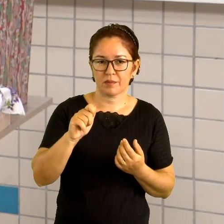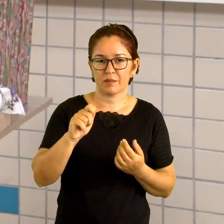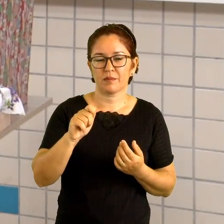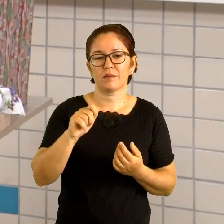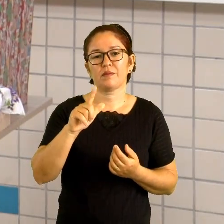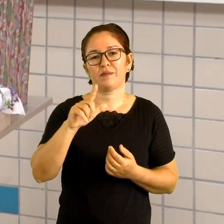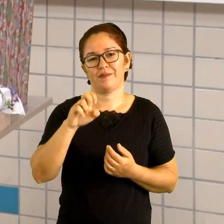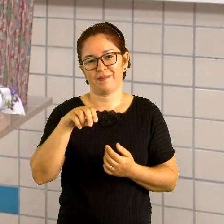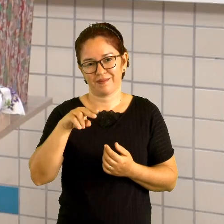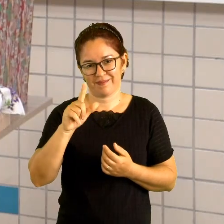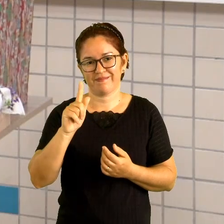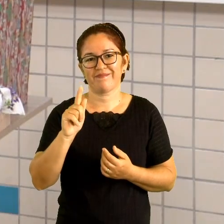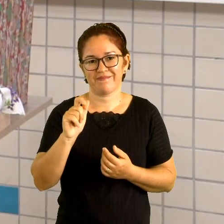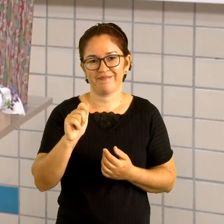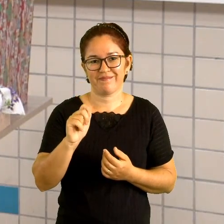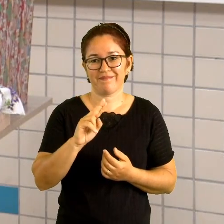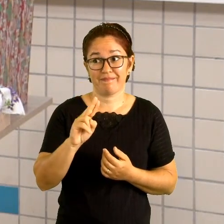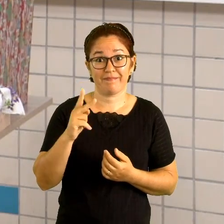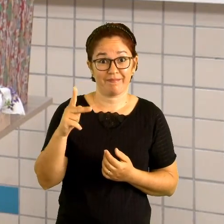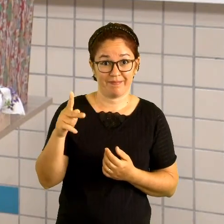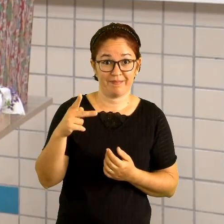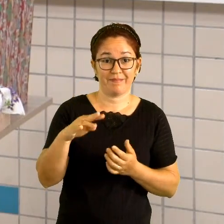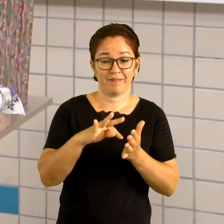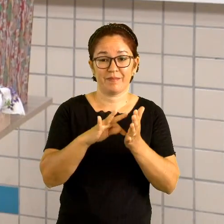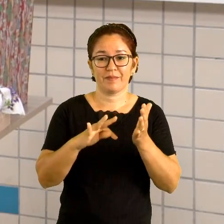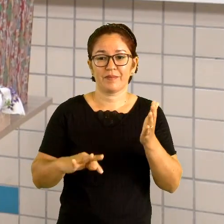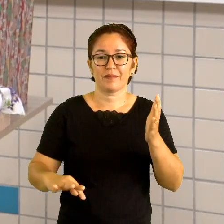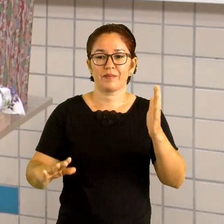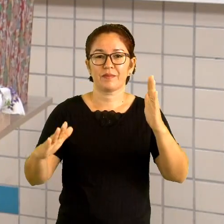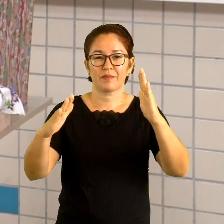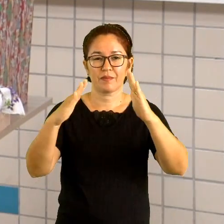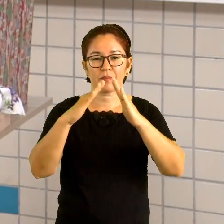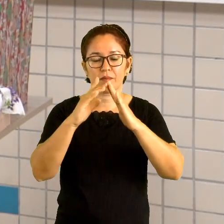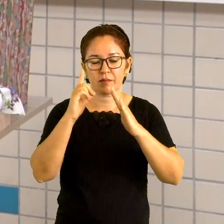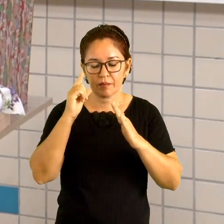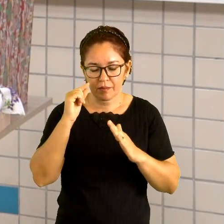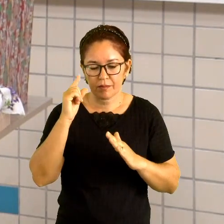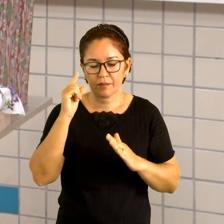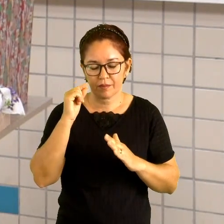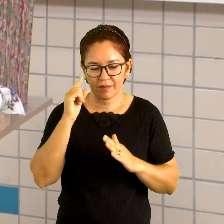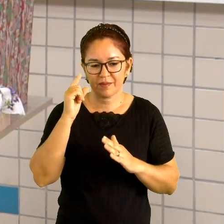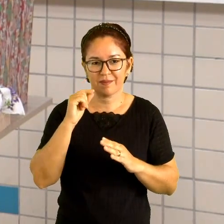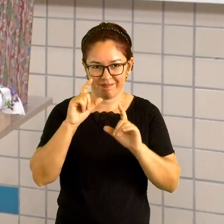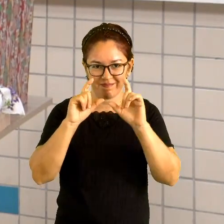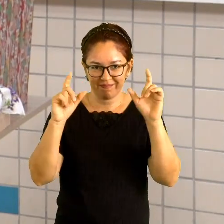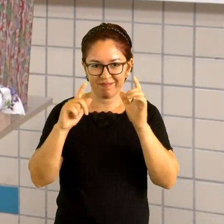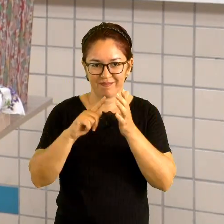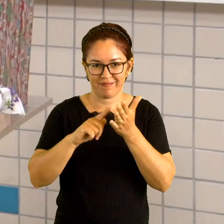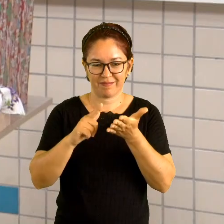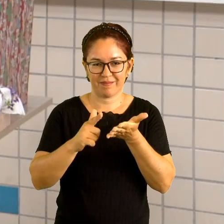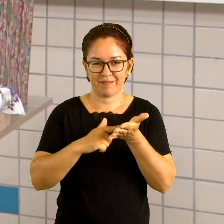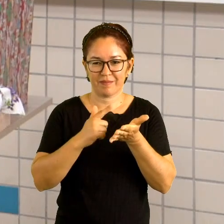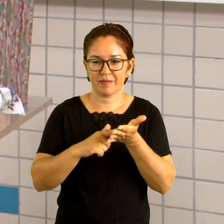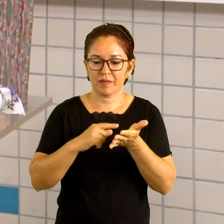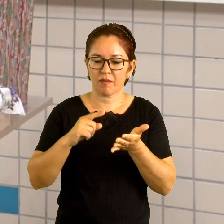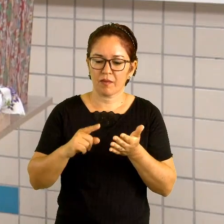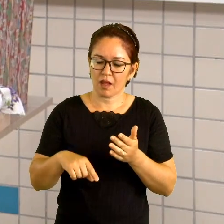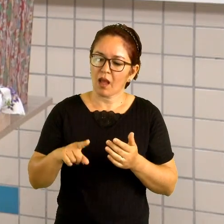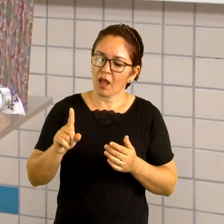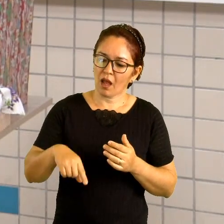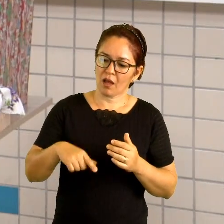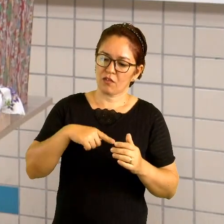contar, certo? Então, olha só, A Casa Sonolenta, de Audrey Wold. Era uma vez uma casa